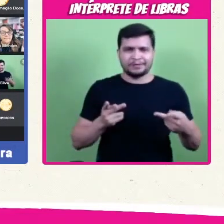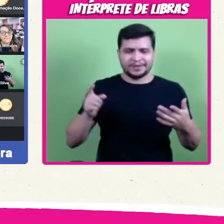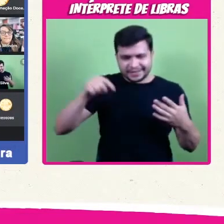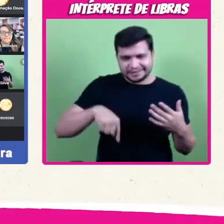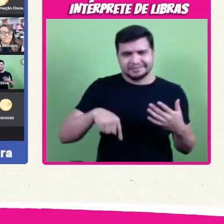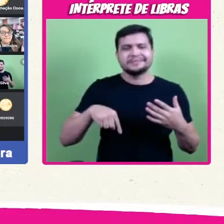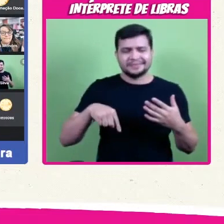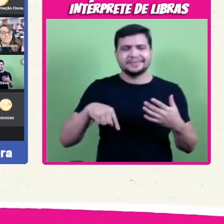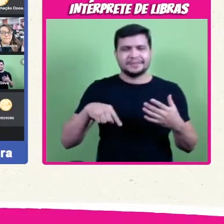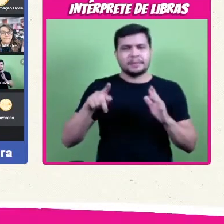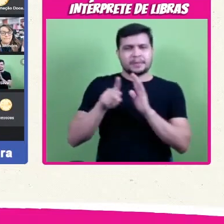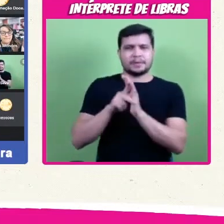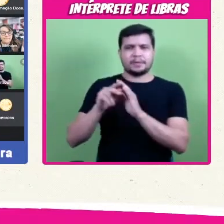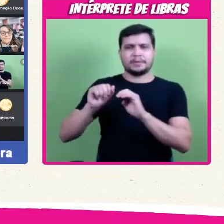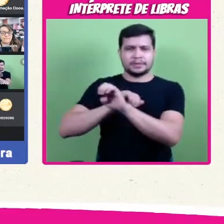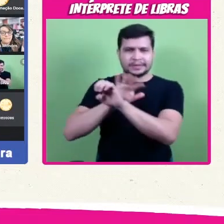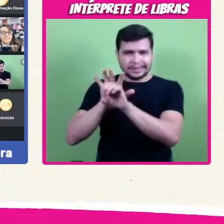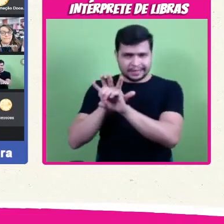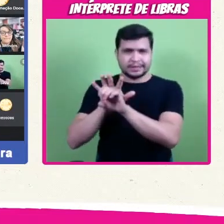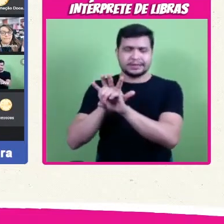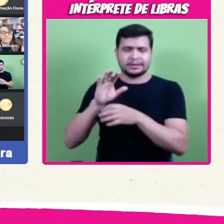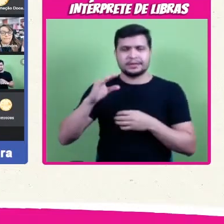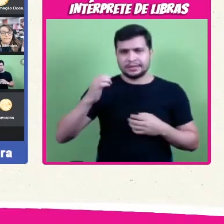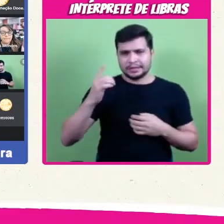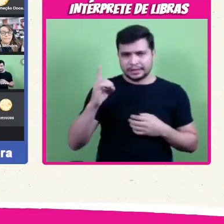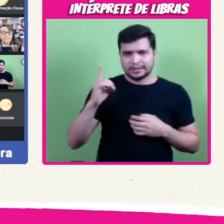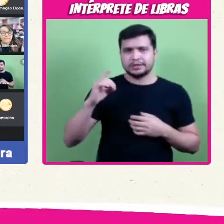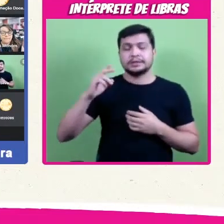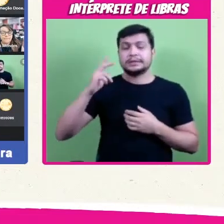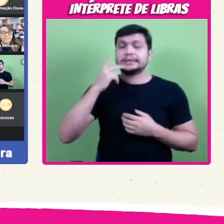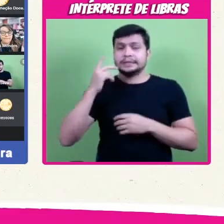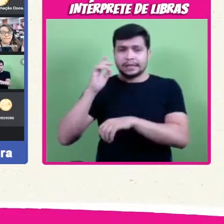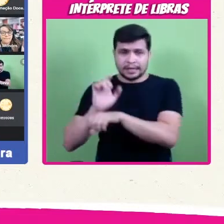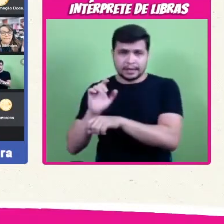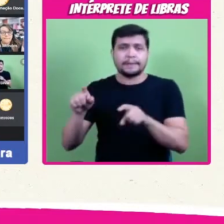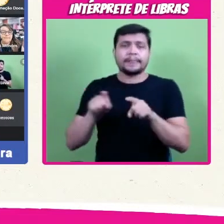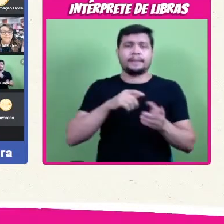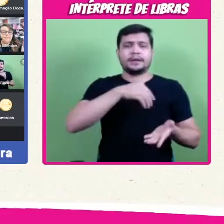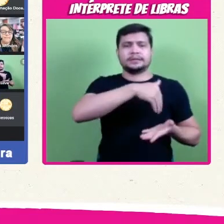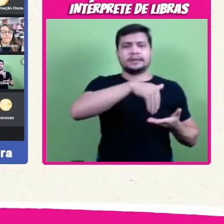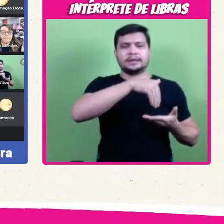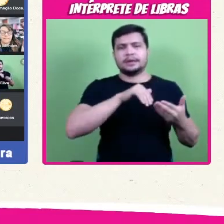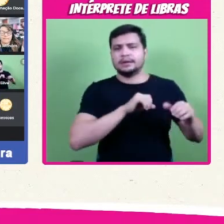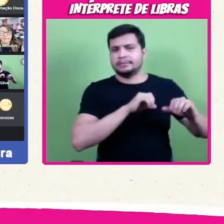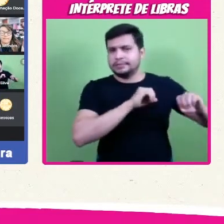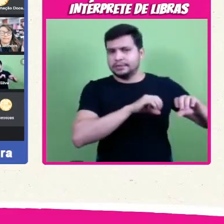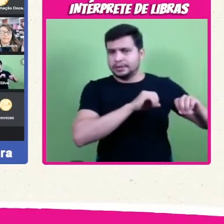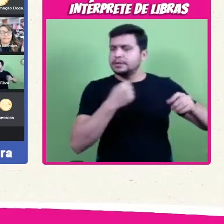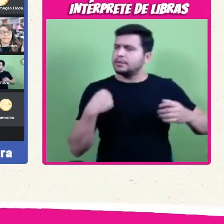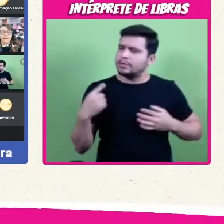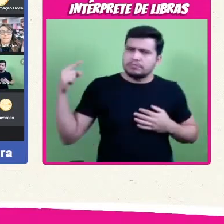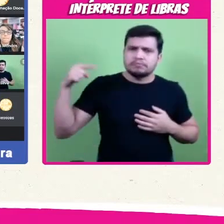também da Secretaria Estadual de Educação do Estado do Ceará, pela oportunidade de estar aqui representando não só apenas a minha CRED, né, a